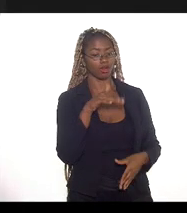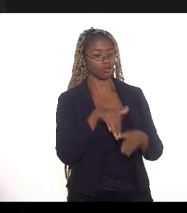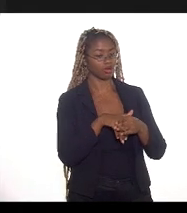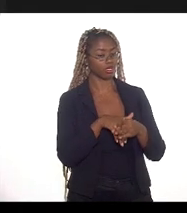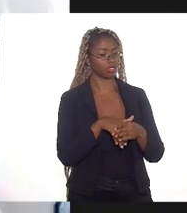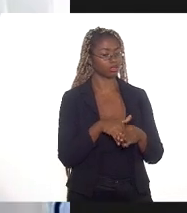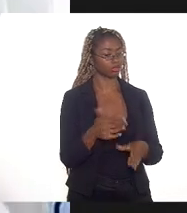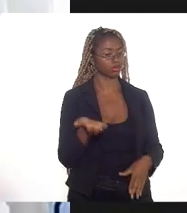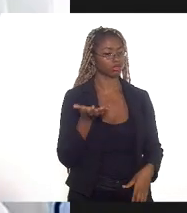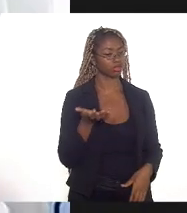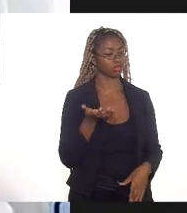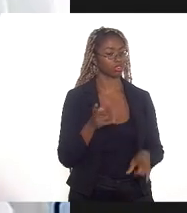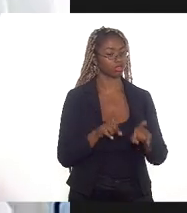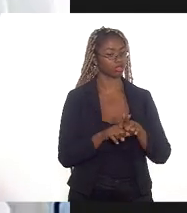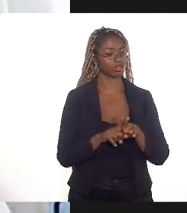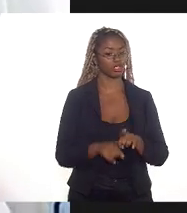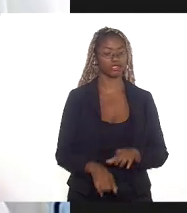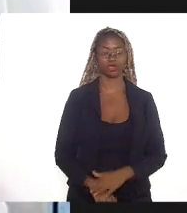Gostaria de declarar também, presidente.